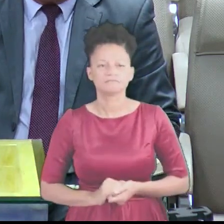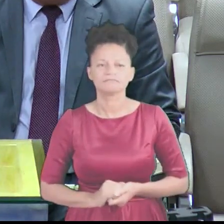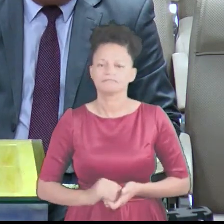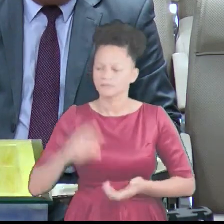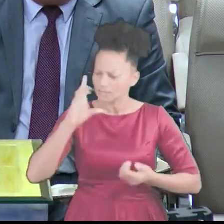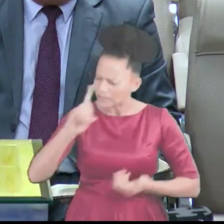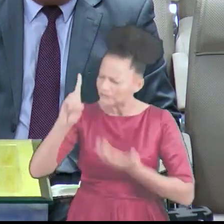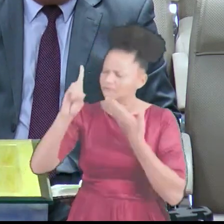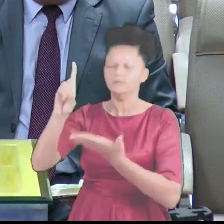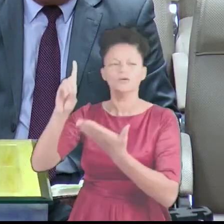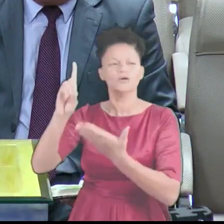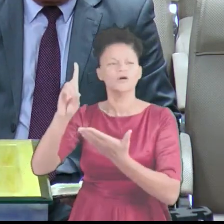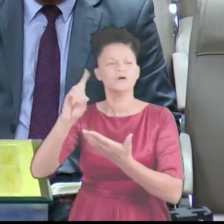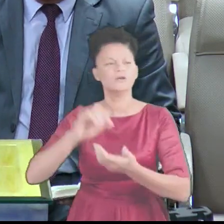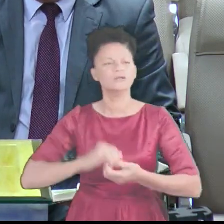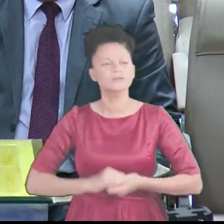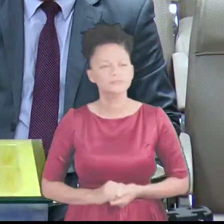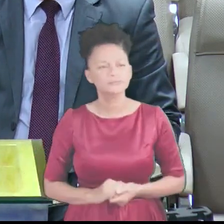É Deus.